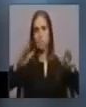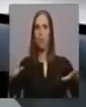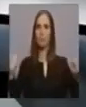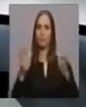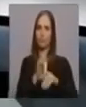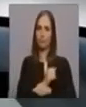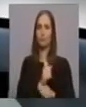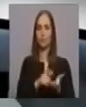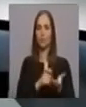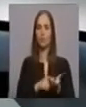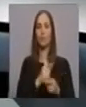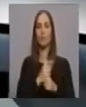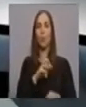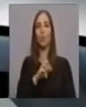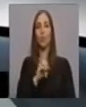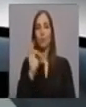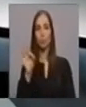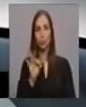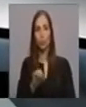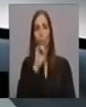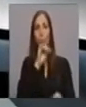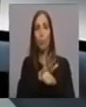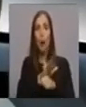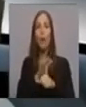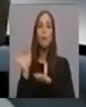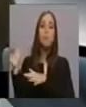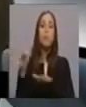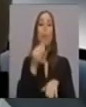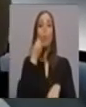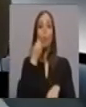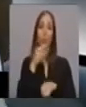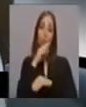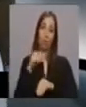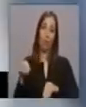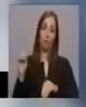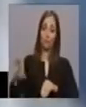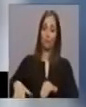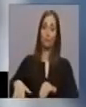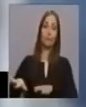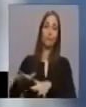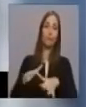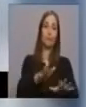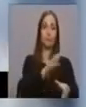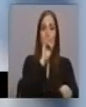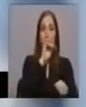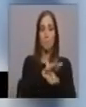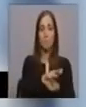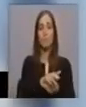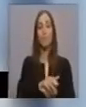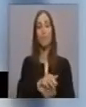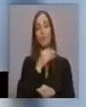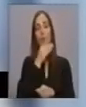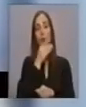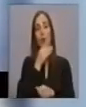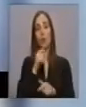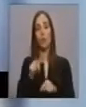por 80% de plástico estão no mar e em terra nova está obrigado termino este jornal de olhar para um tema que atravessa todo mundo vai